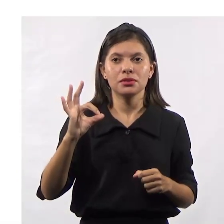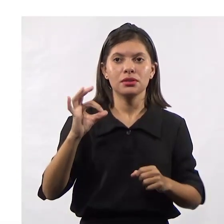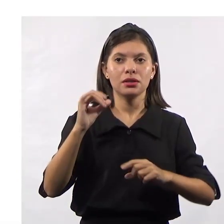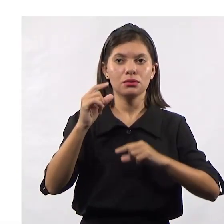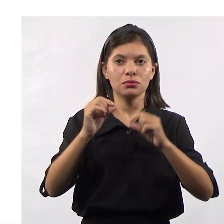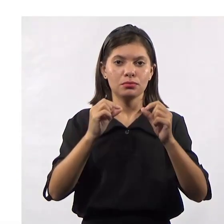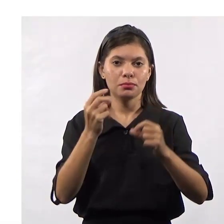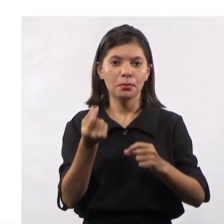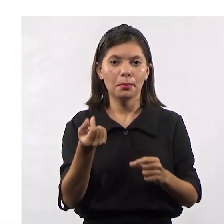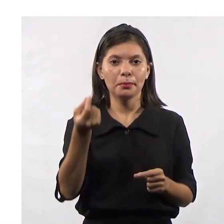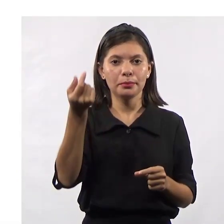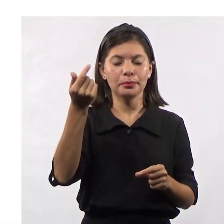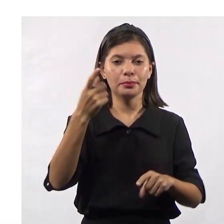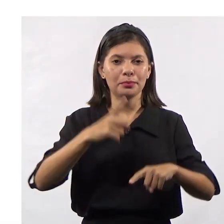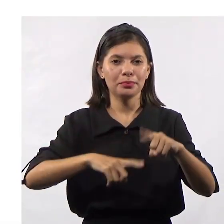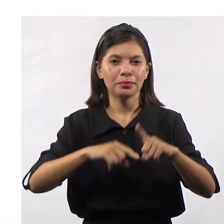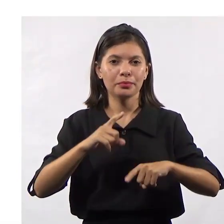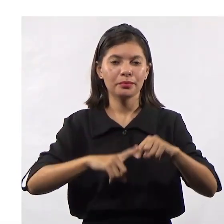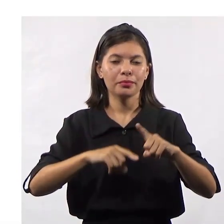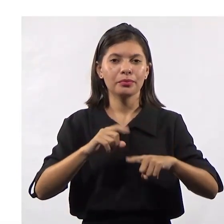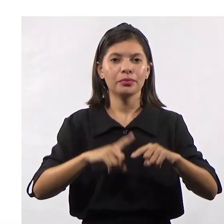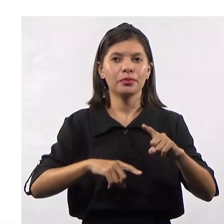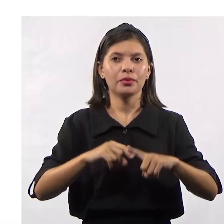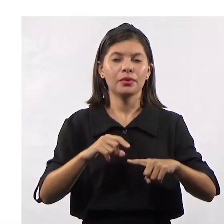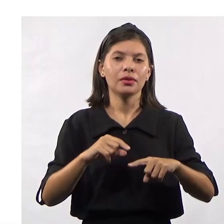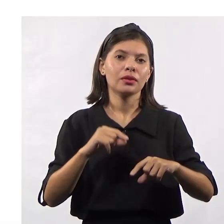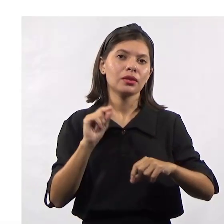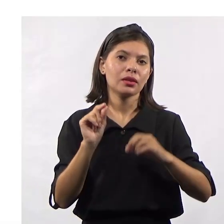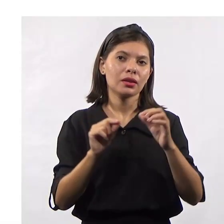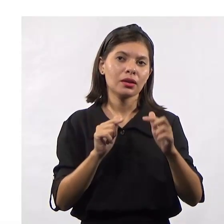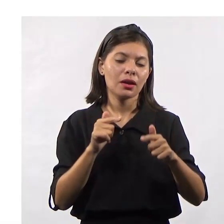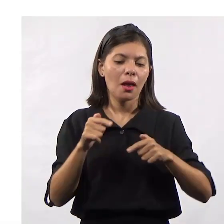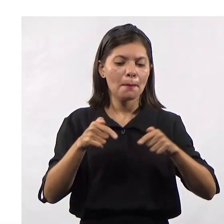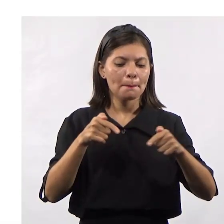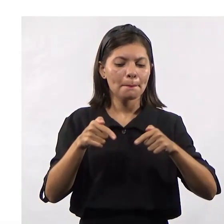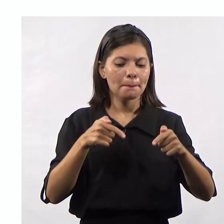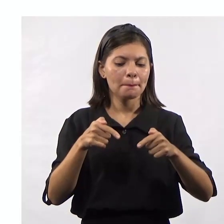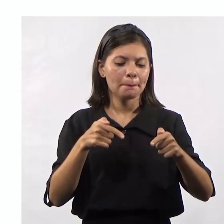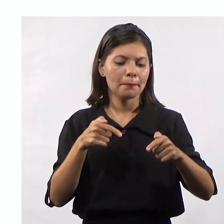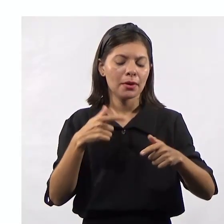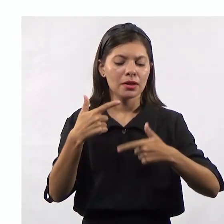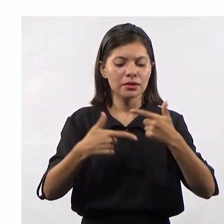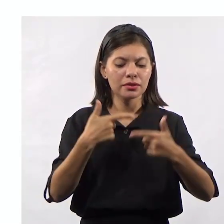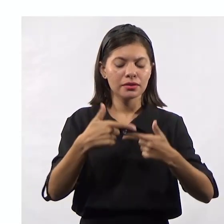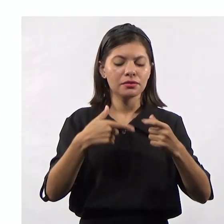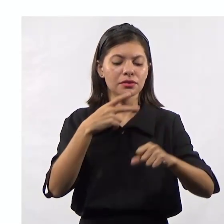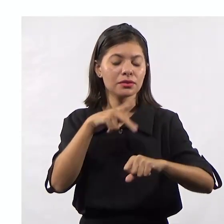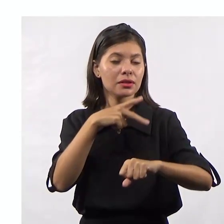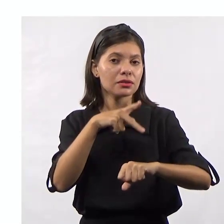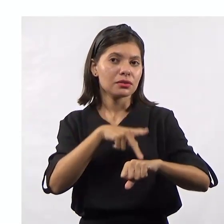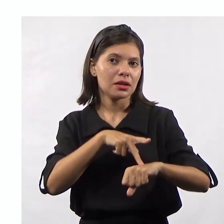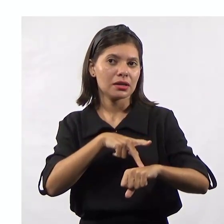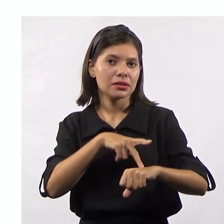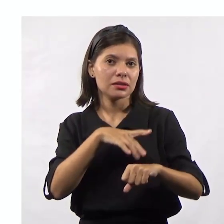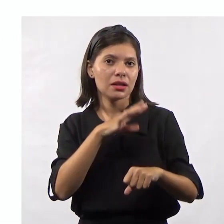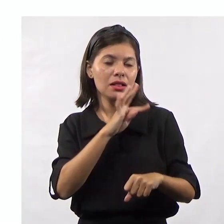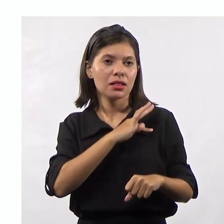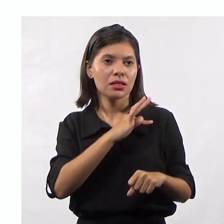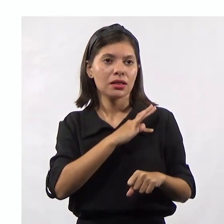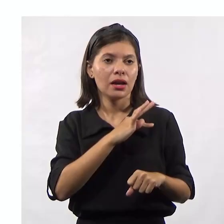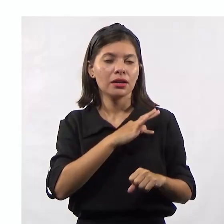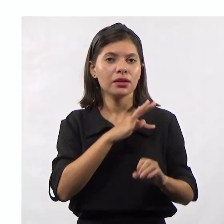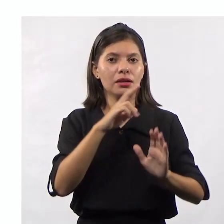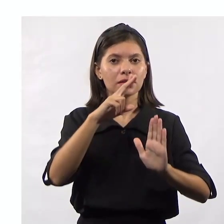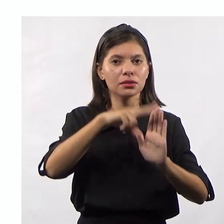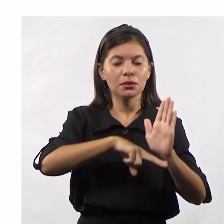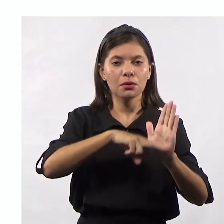ou serviços para bens manufaturados e serviços nacionais que atendam às normas técnicas